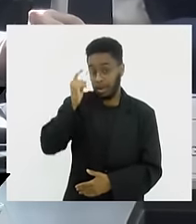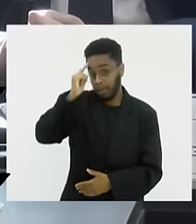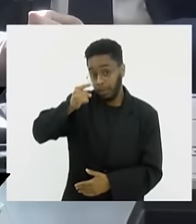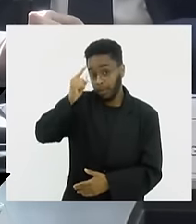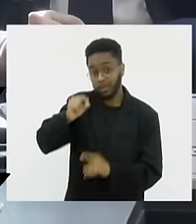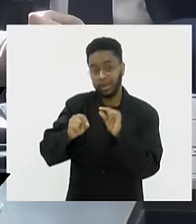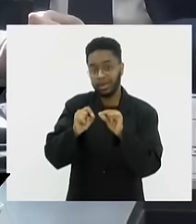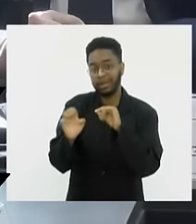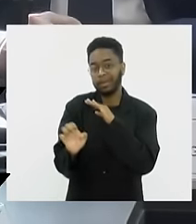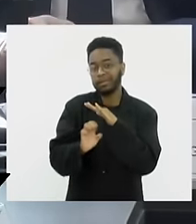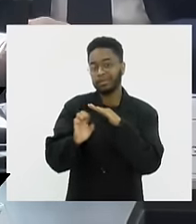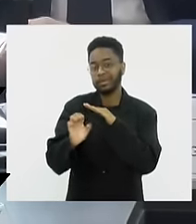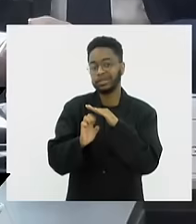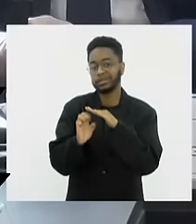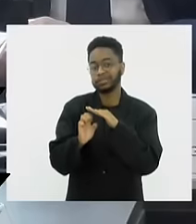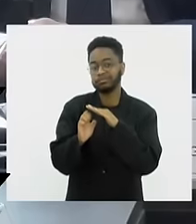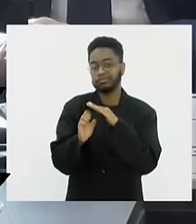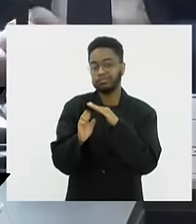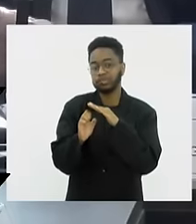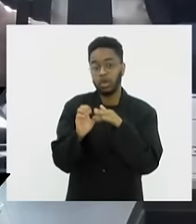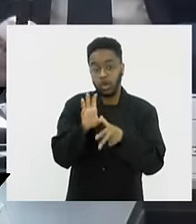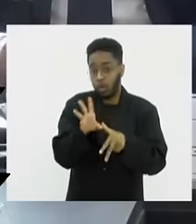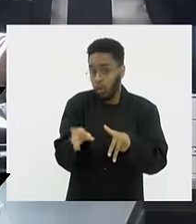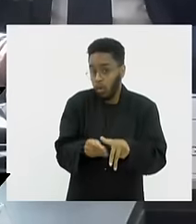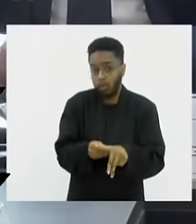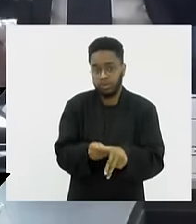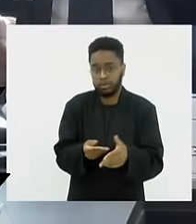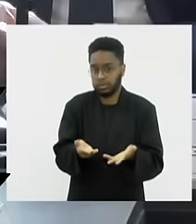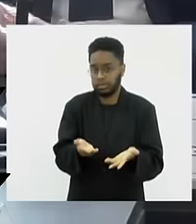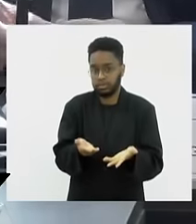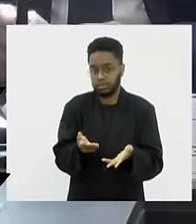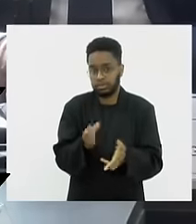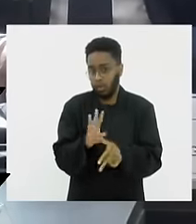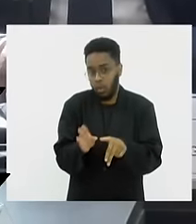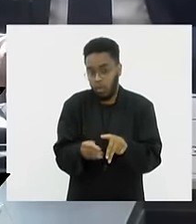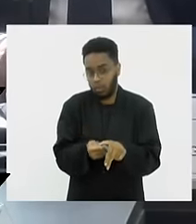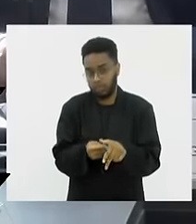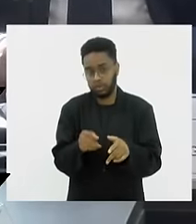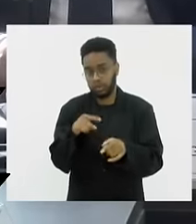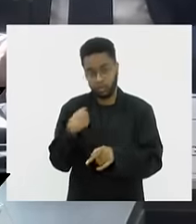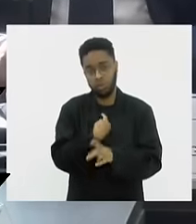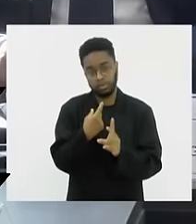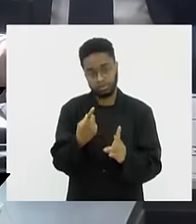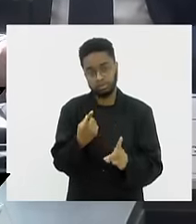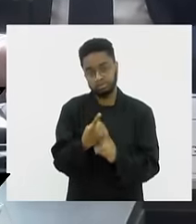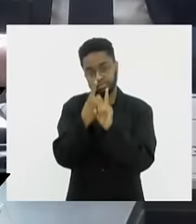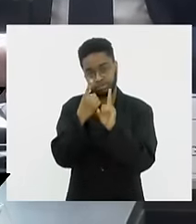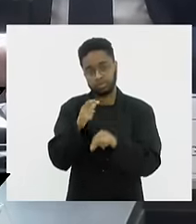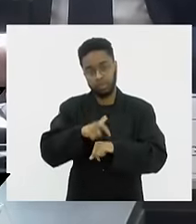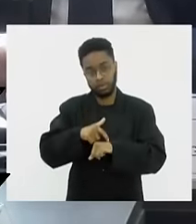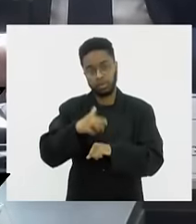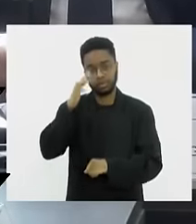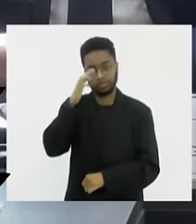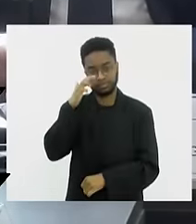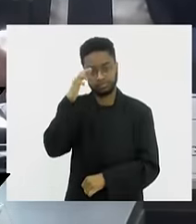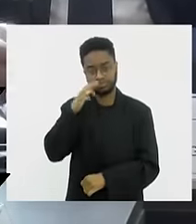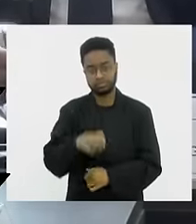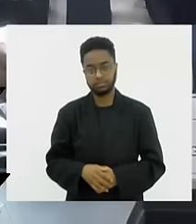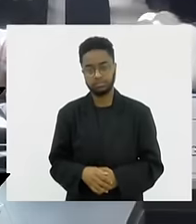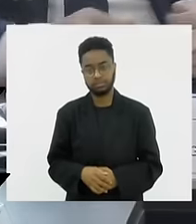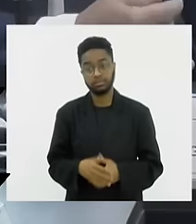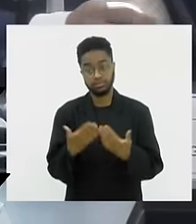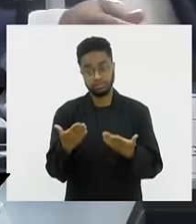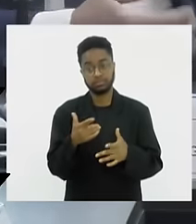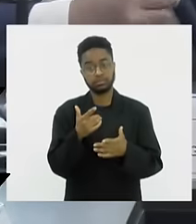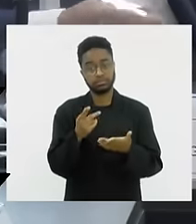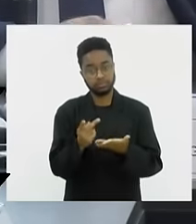empresa totalmente corrupta. Totalmente corrupta. Nós constatamos isso nas nossas fiscalizações. E isso tem sido uma